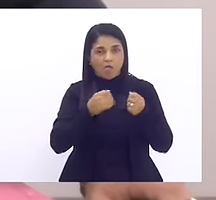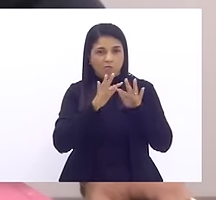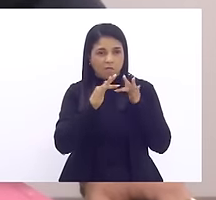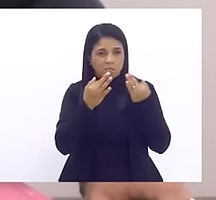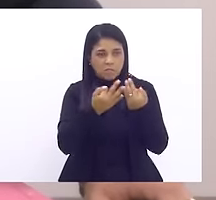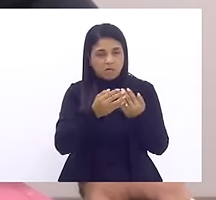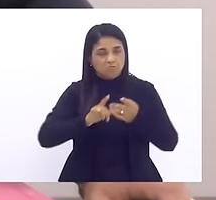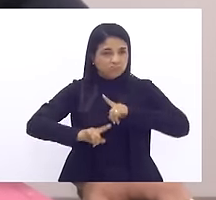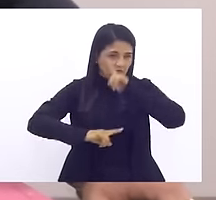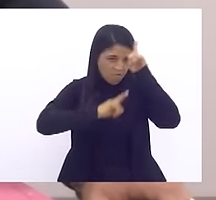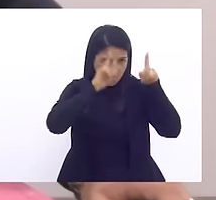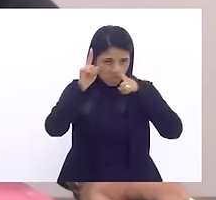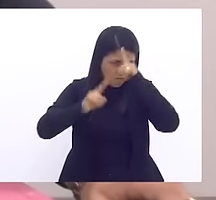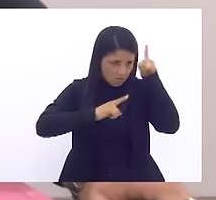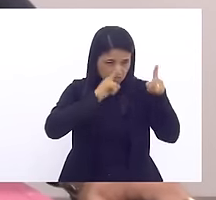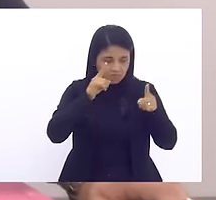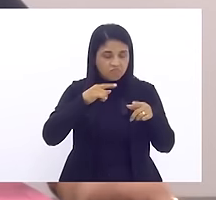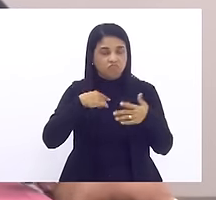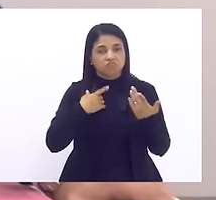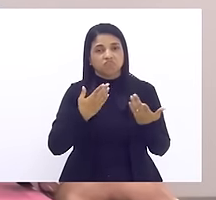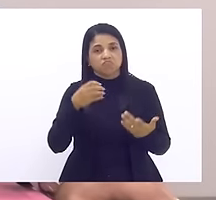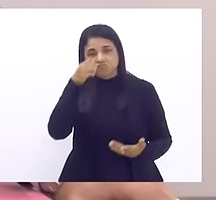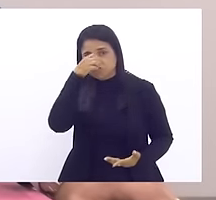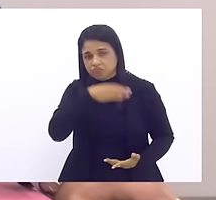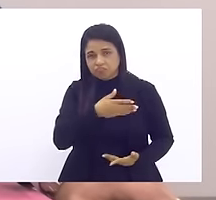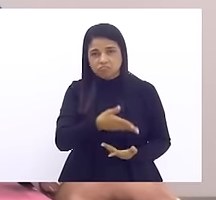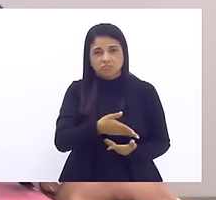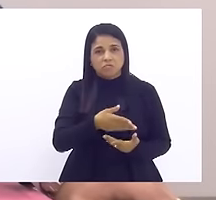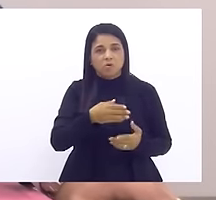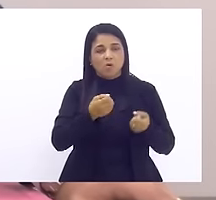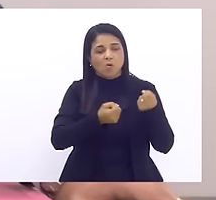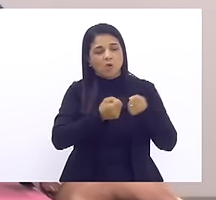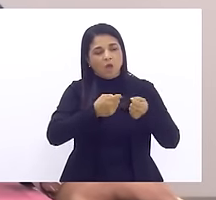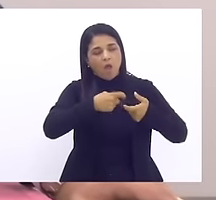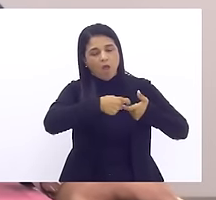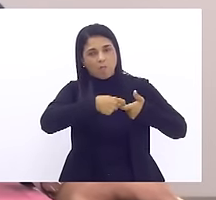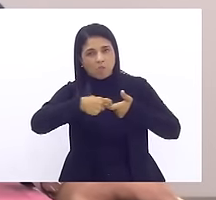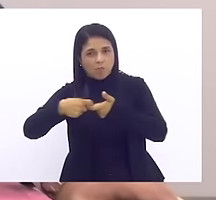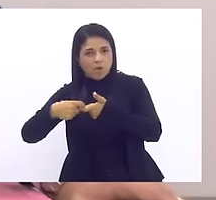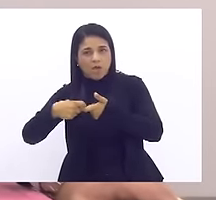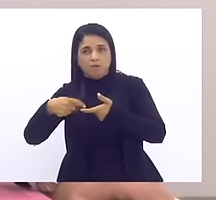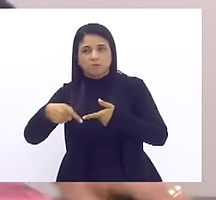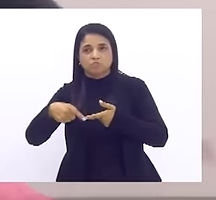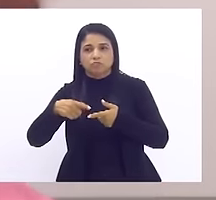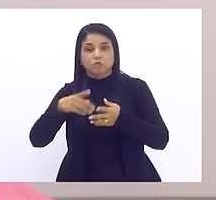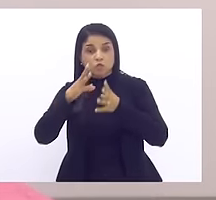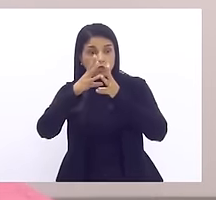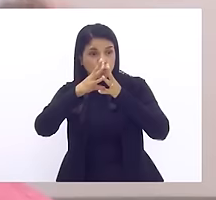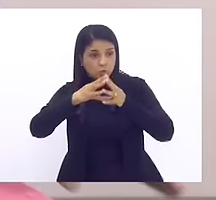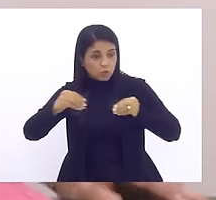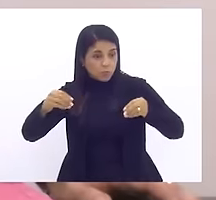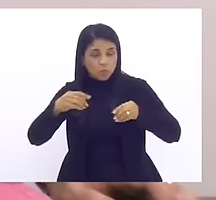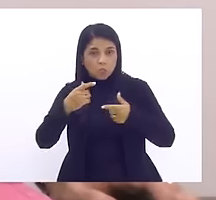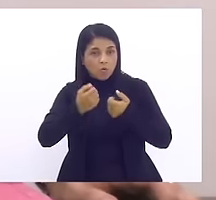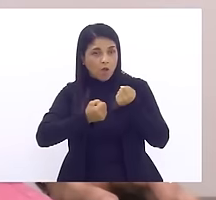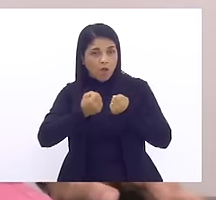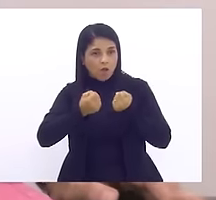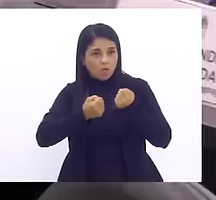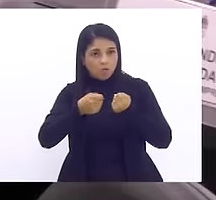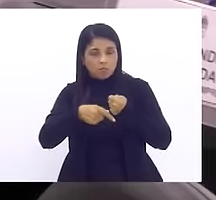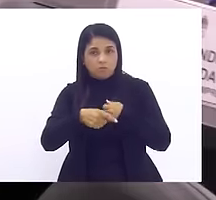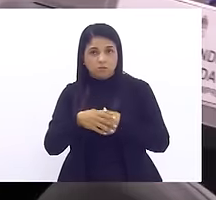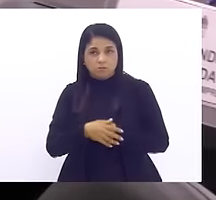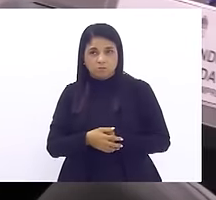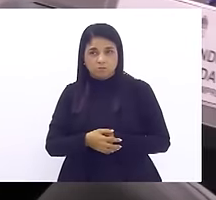alguma coisa de forma arbitrária falou que o carro tinha que ser rebocado e sumiu do mapa sumiu do mapa se o senhor puder